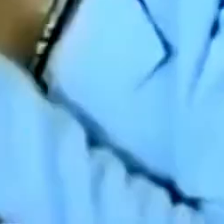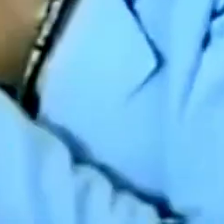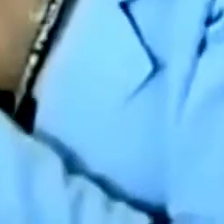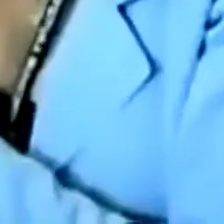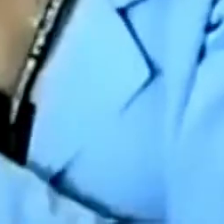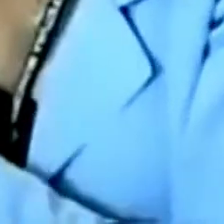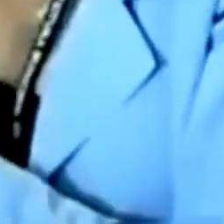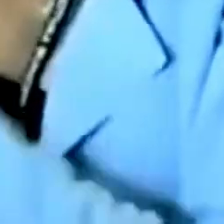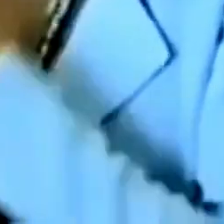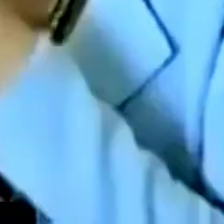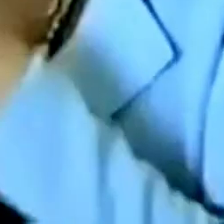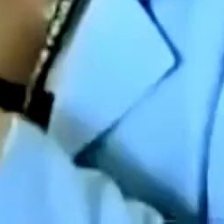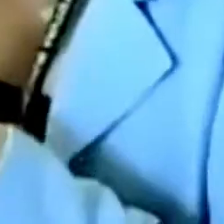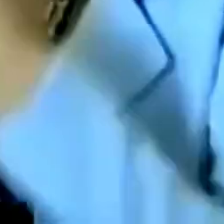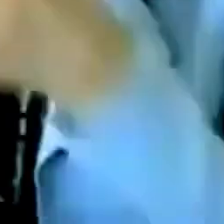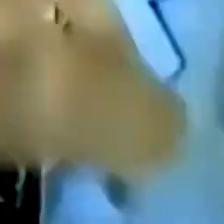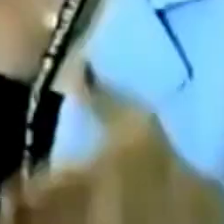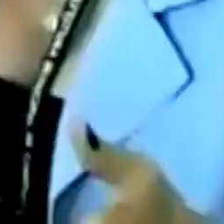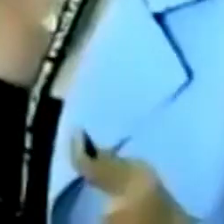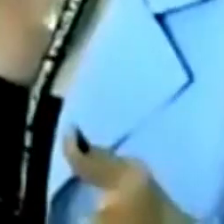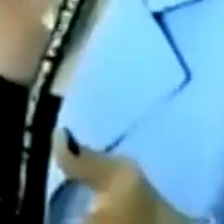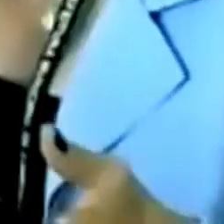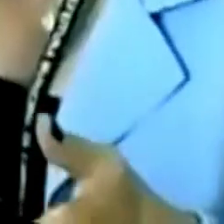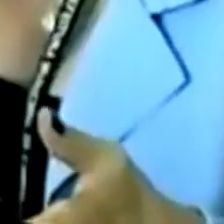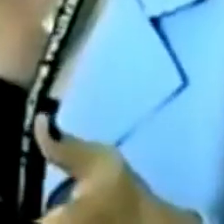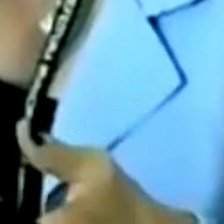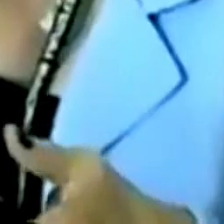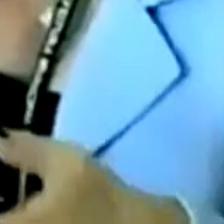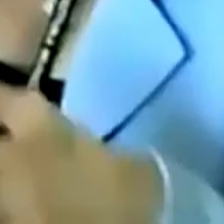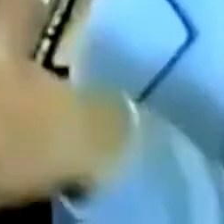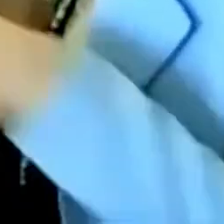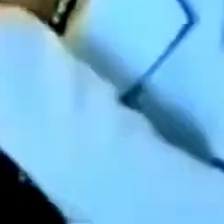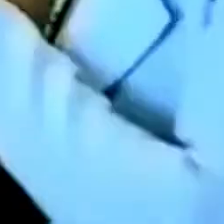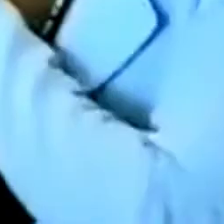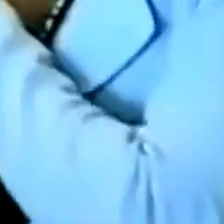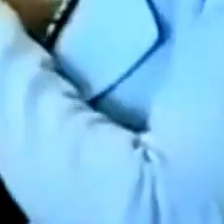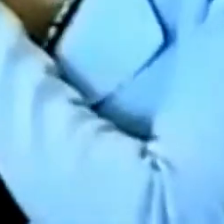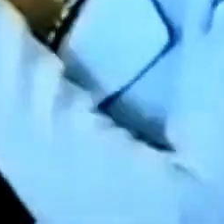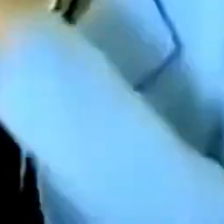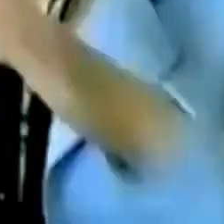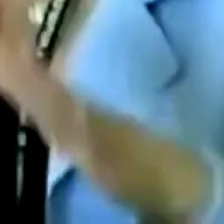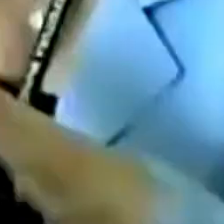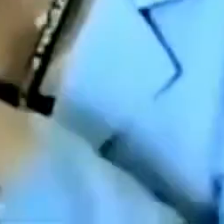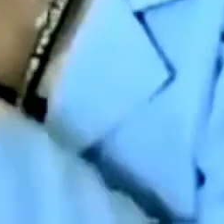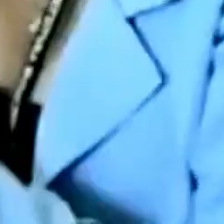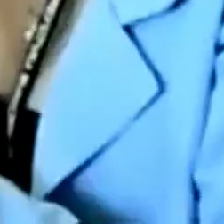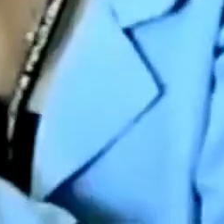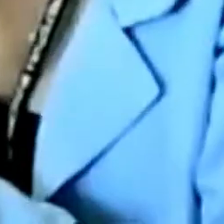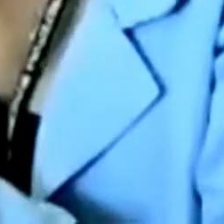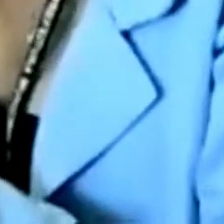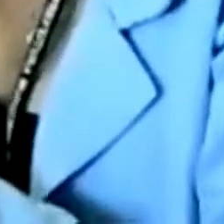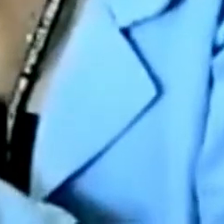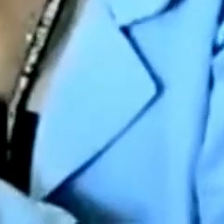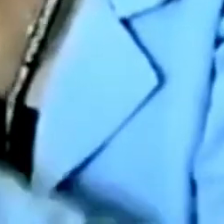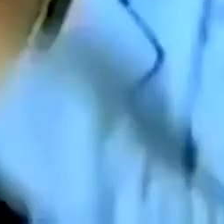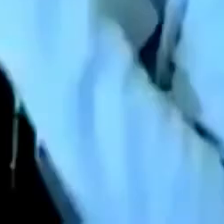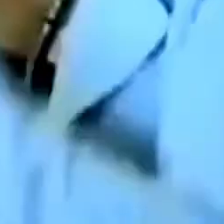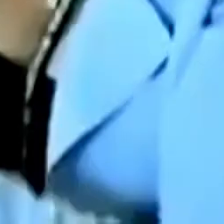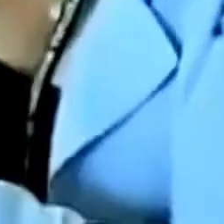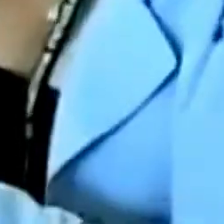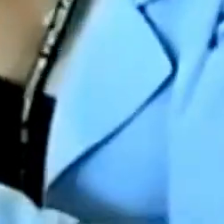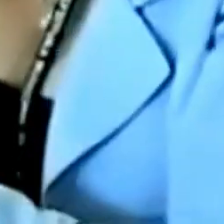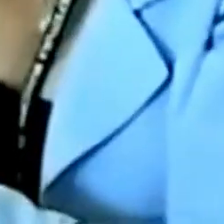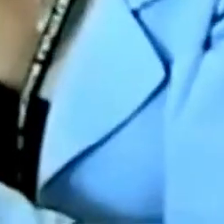antes da votação qualquer ente que está na reunião pode fazer todo e qualquer questionamento